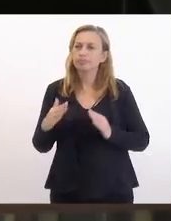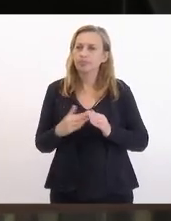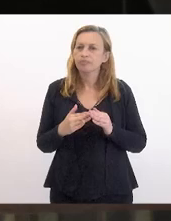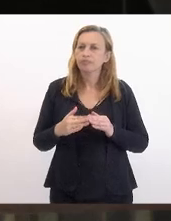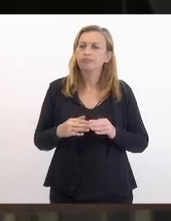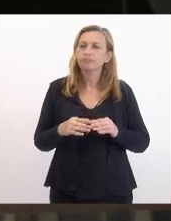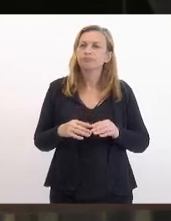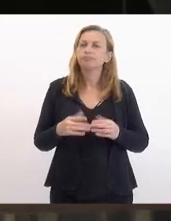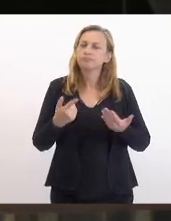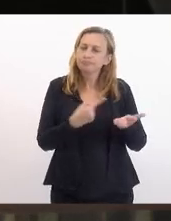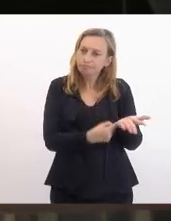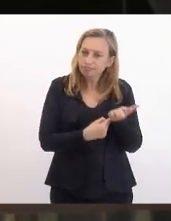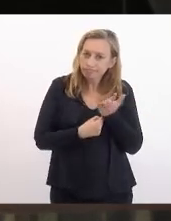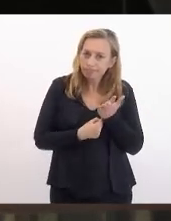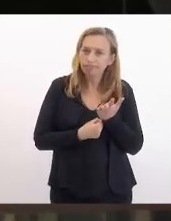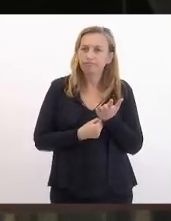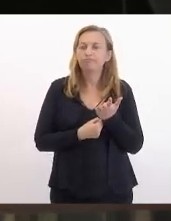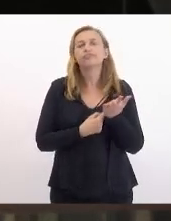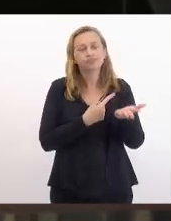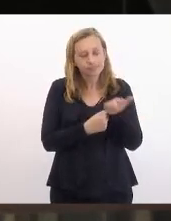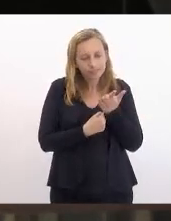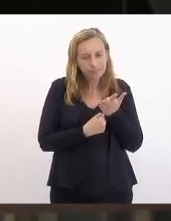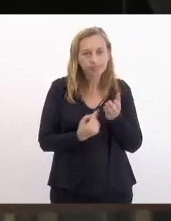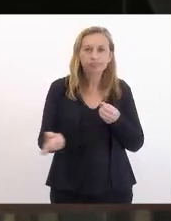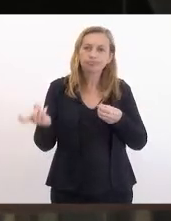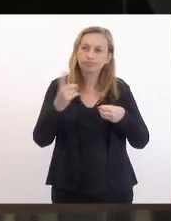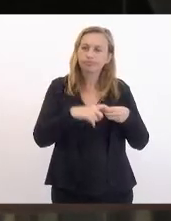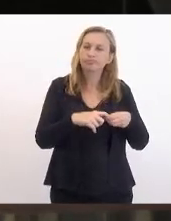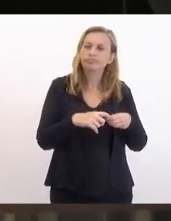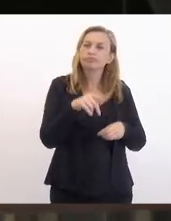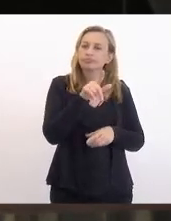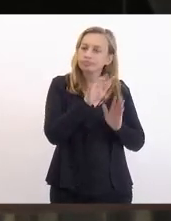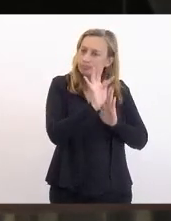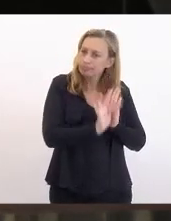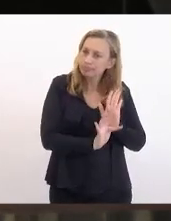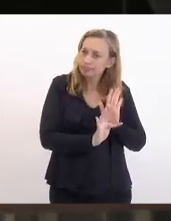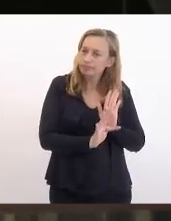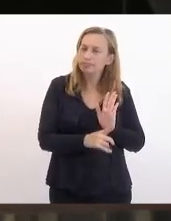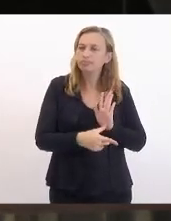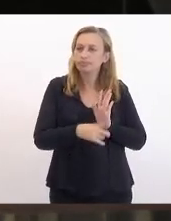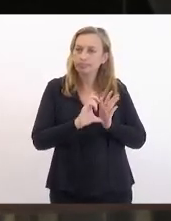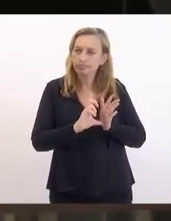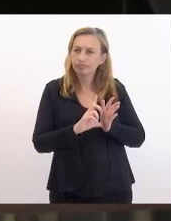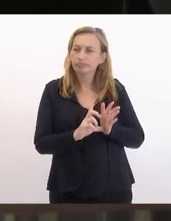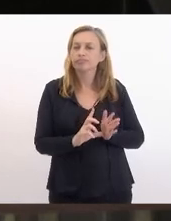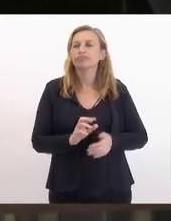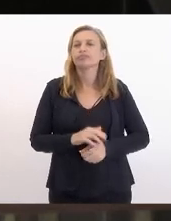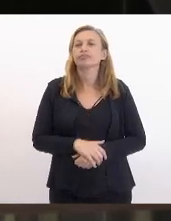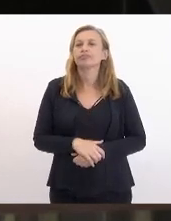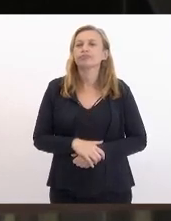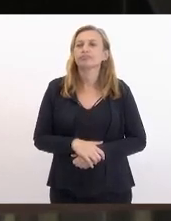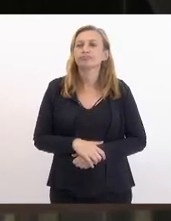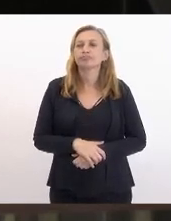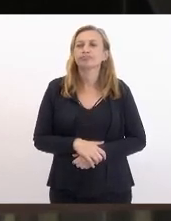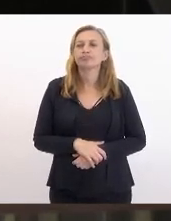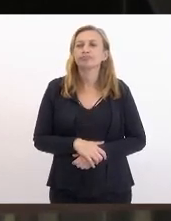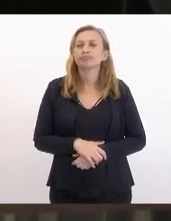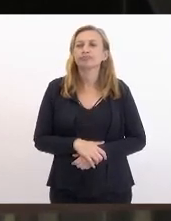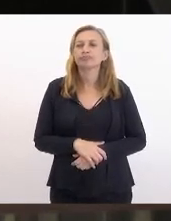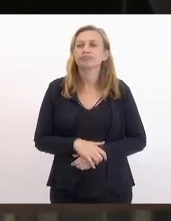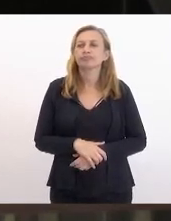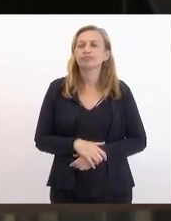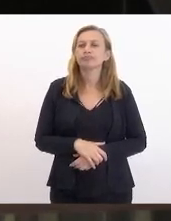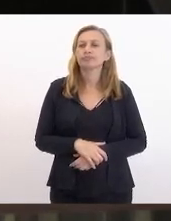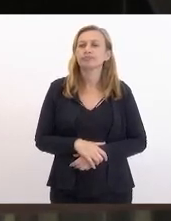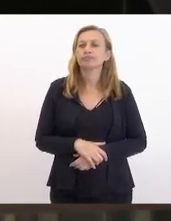sua casa que me ajude me ajude a voltar o texto anterior ainda vou mais